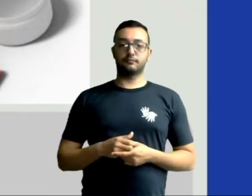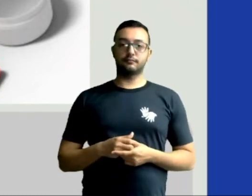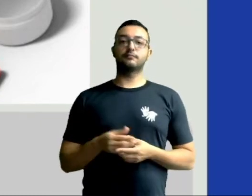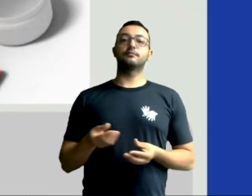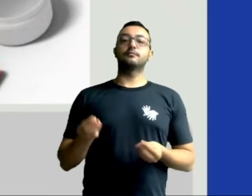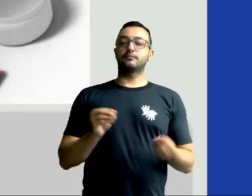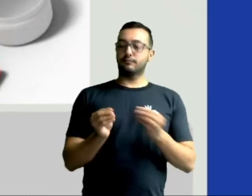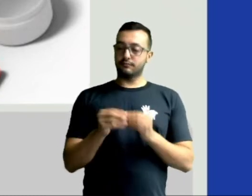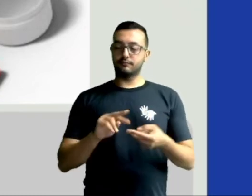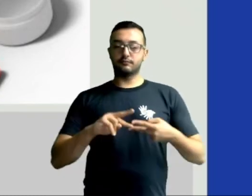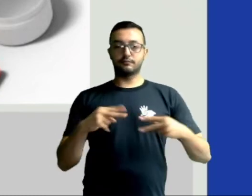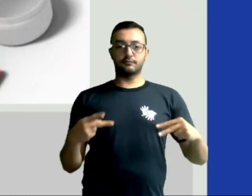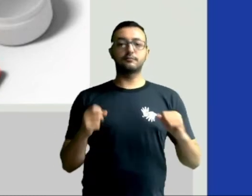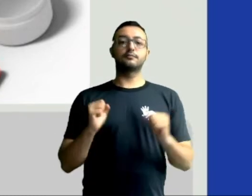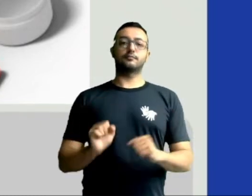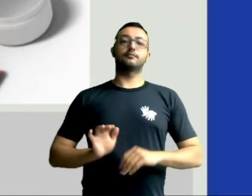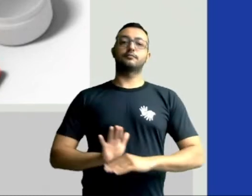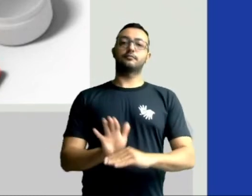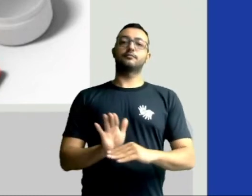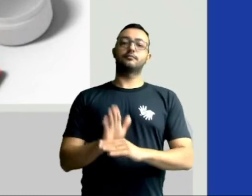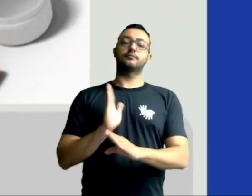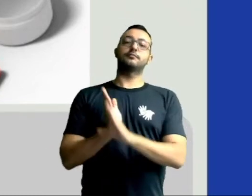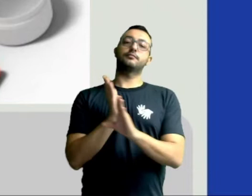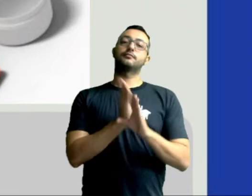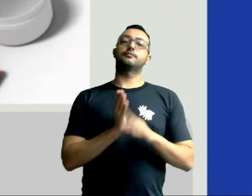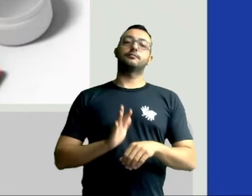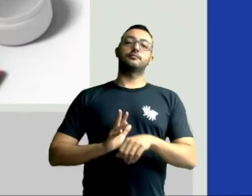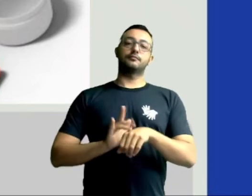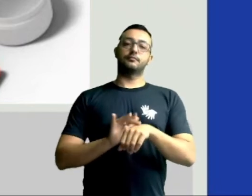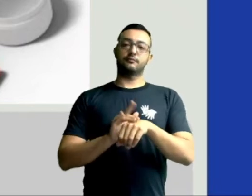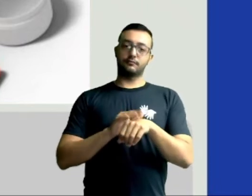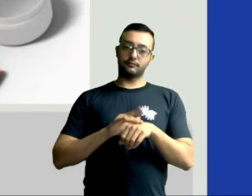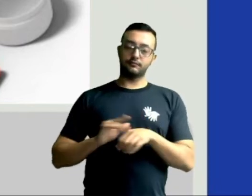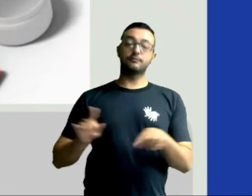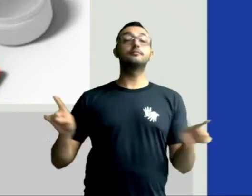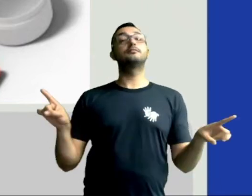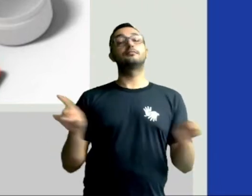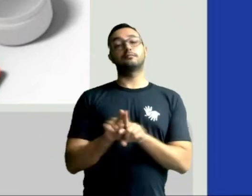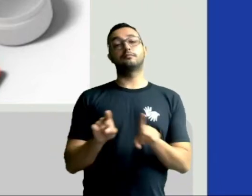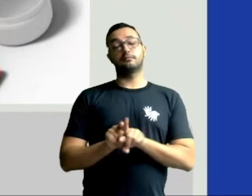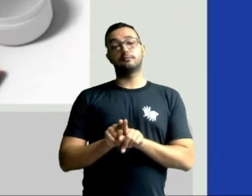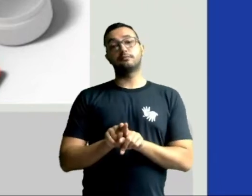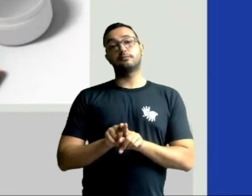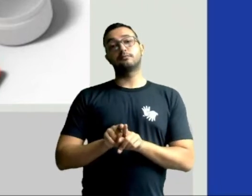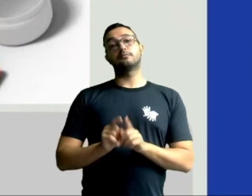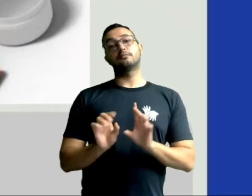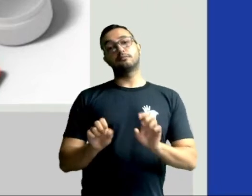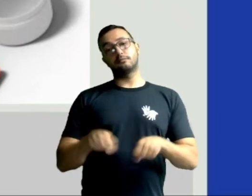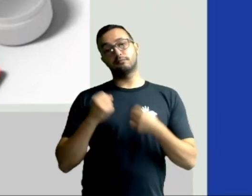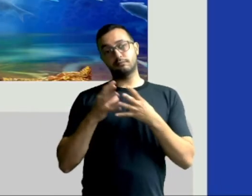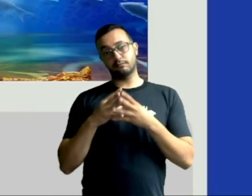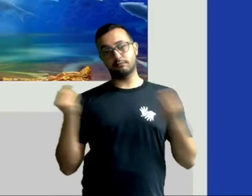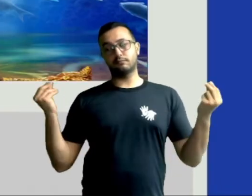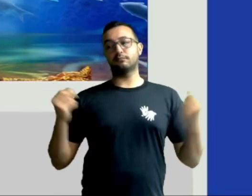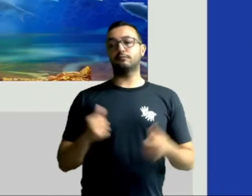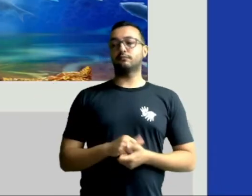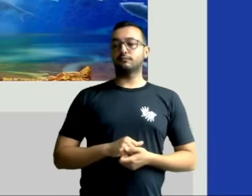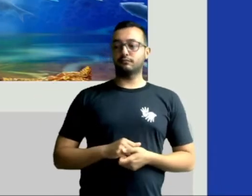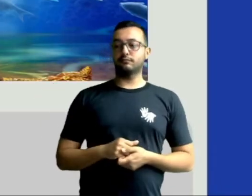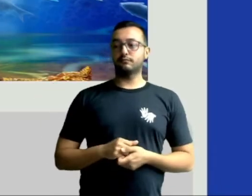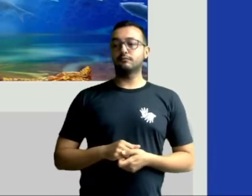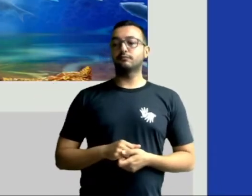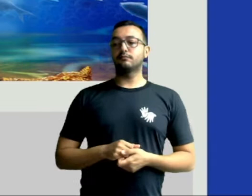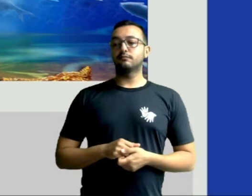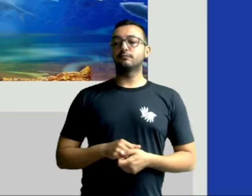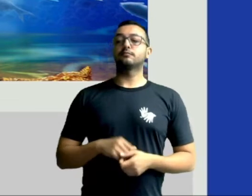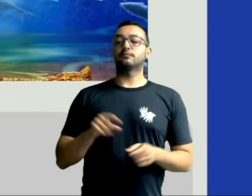as manipulações genéticas elas podem ajudar no diagnóstico de doenças ou nos processos de curas, tá certo?